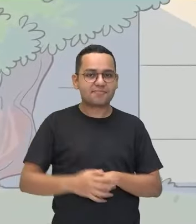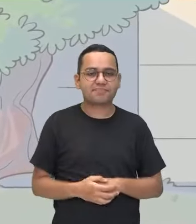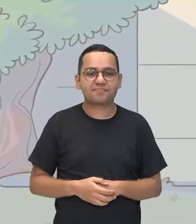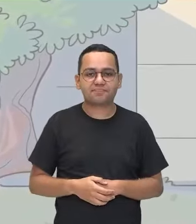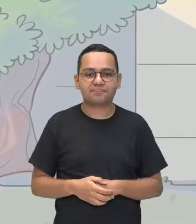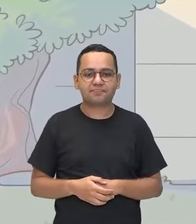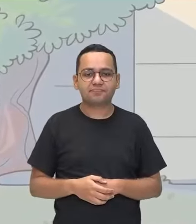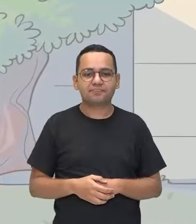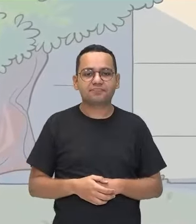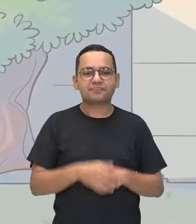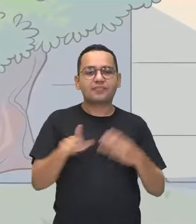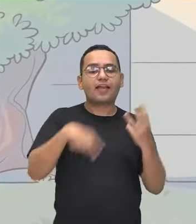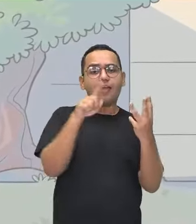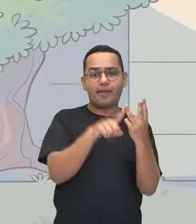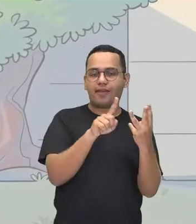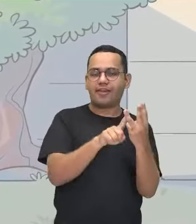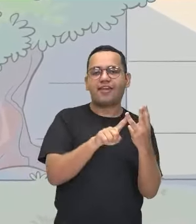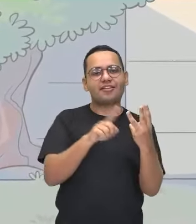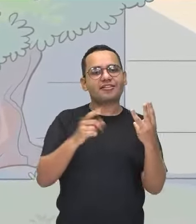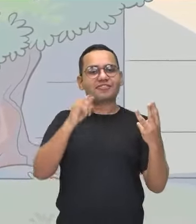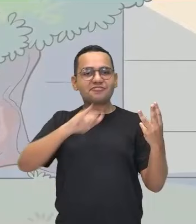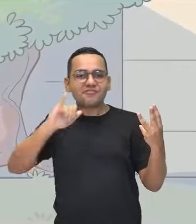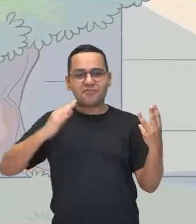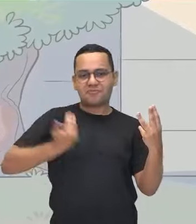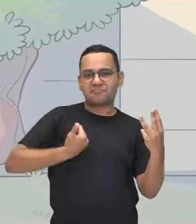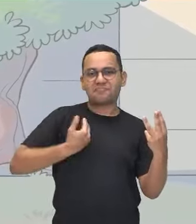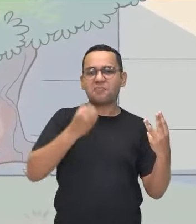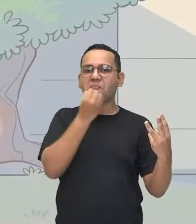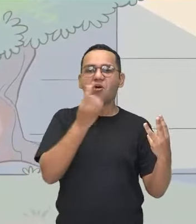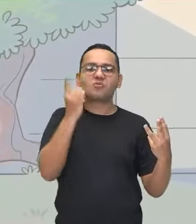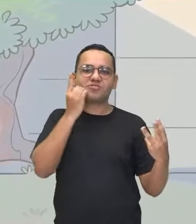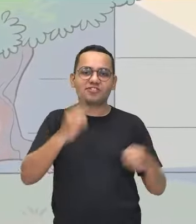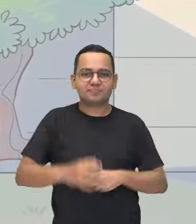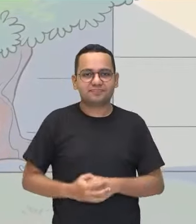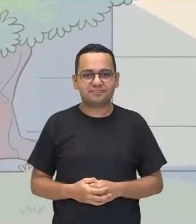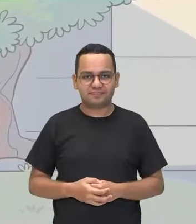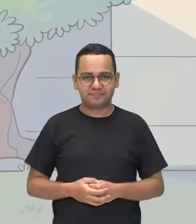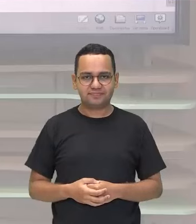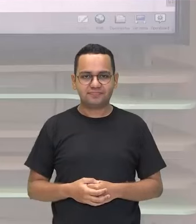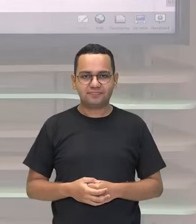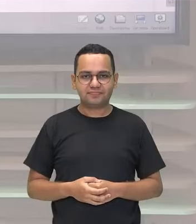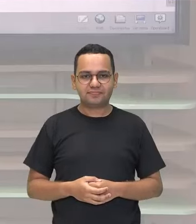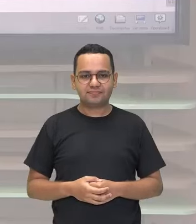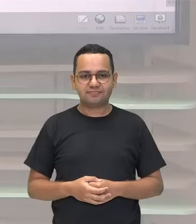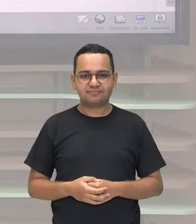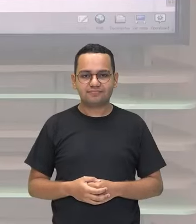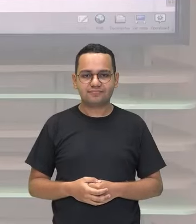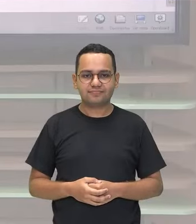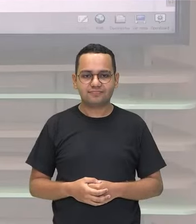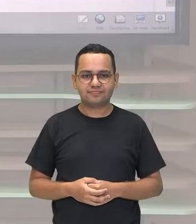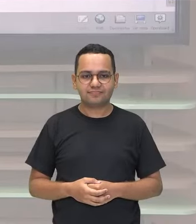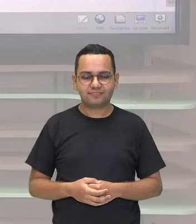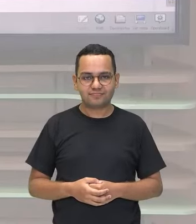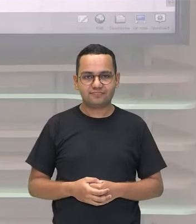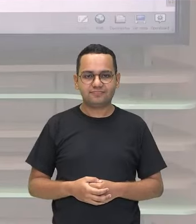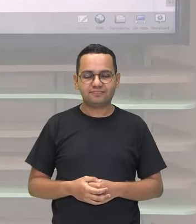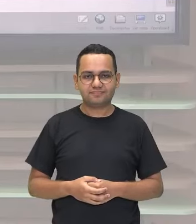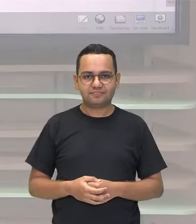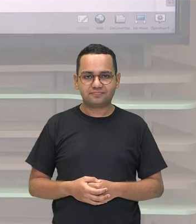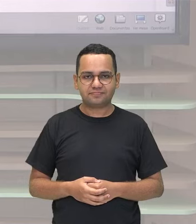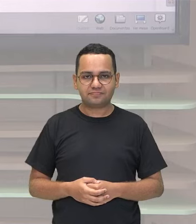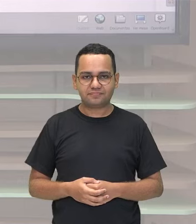Maria, que dizia com voz de amizade: Bom dia! Muito bem, então vocês observaram,